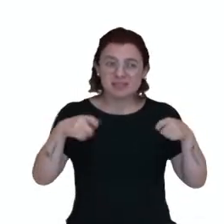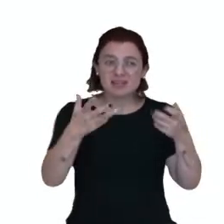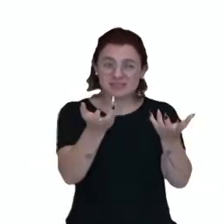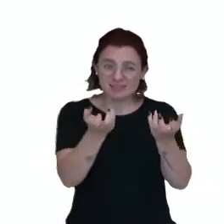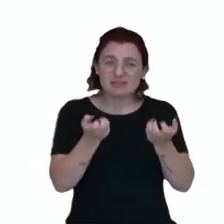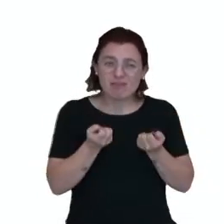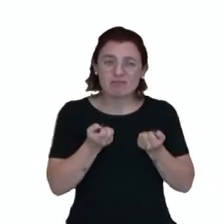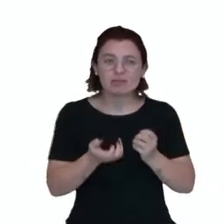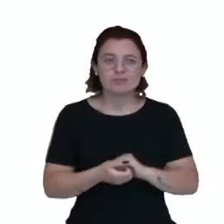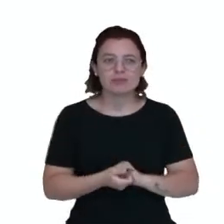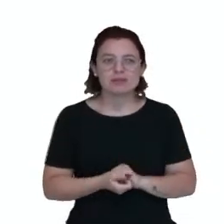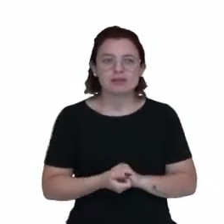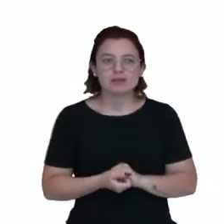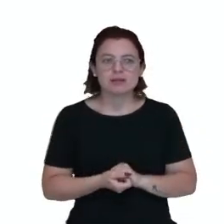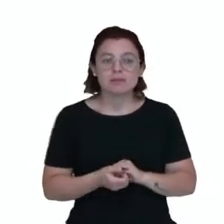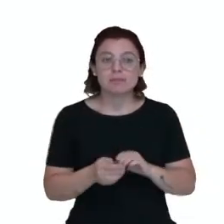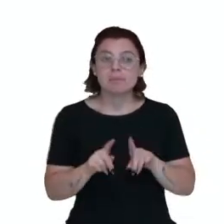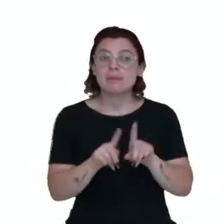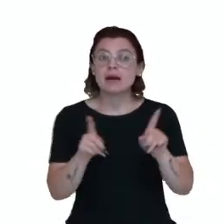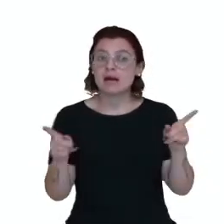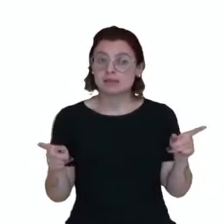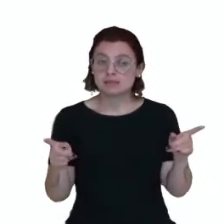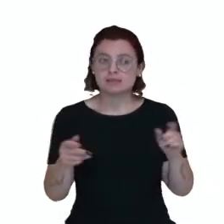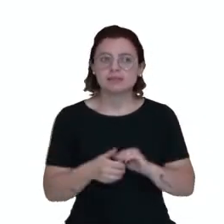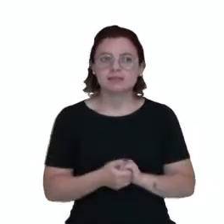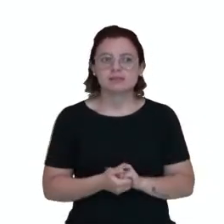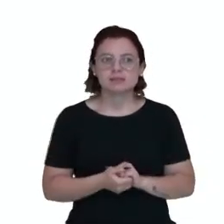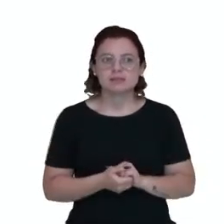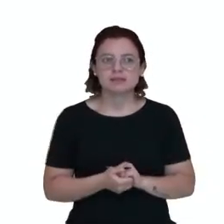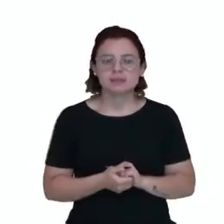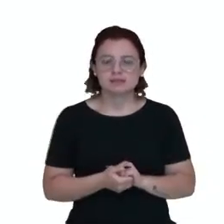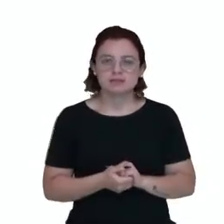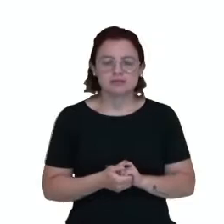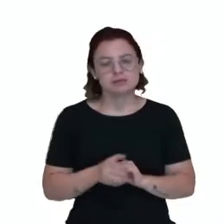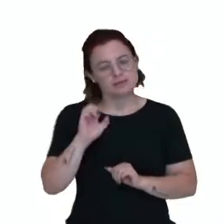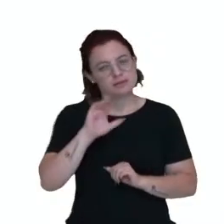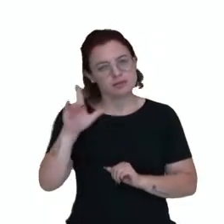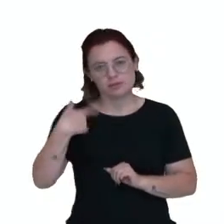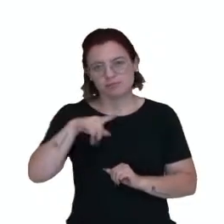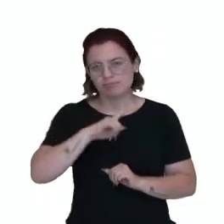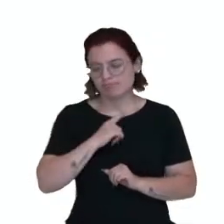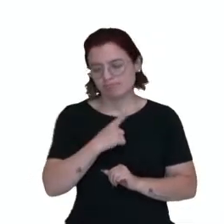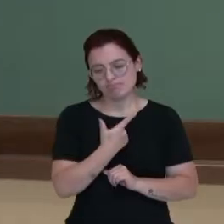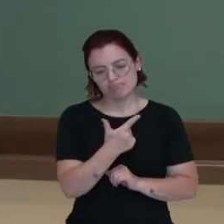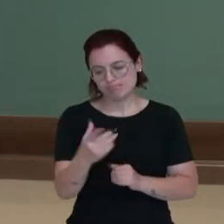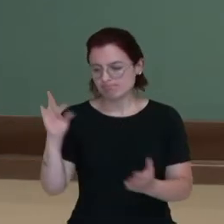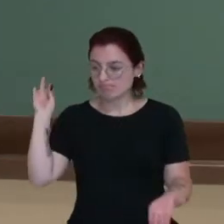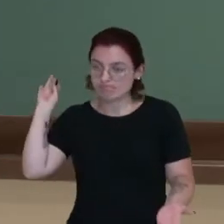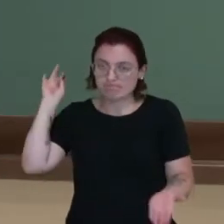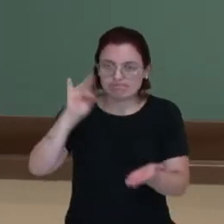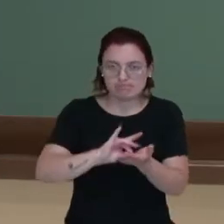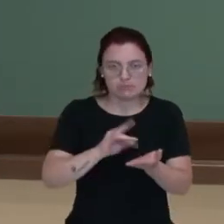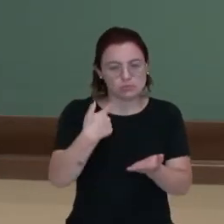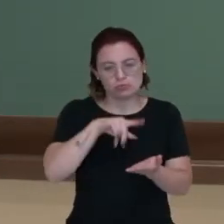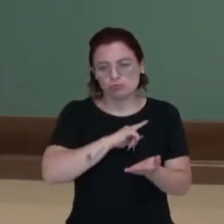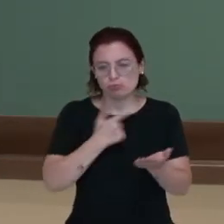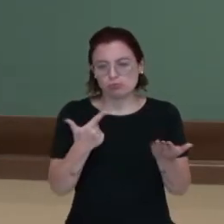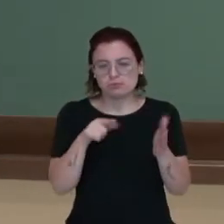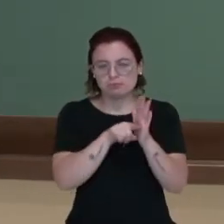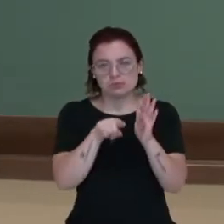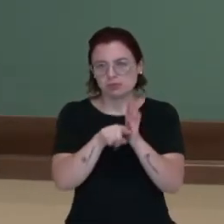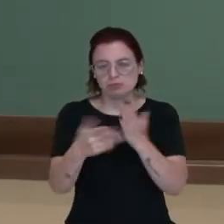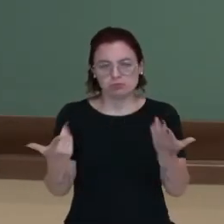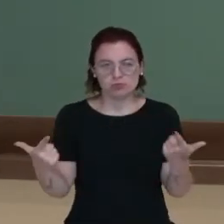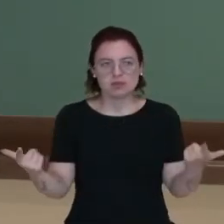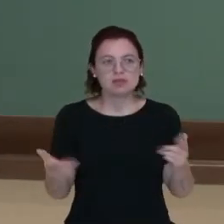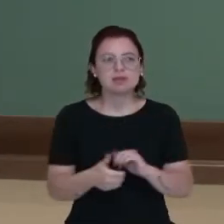perfeitamente aceitável. No entanto, claro, né? Nós não estamos aqui, não somos técnicos, não estamos lá fazendo a